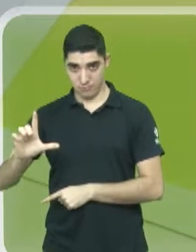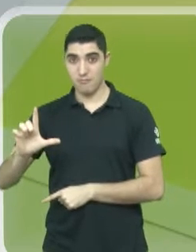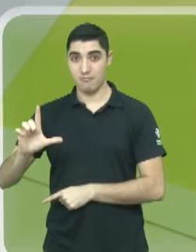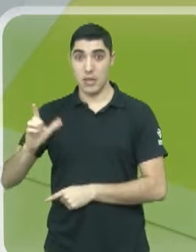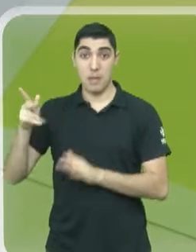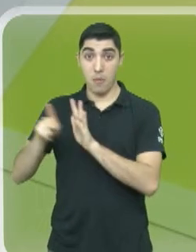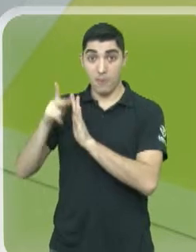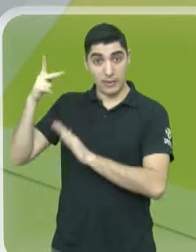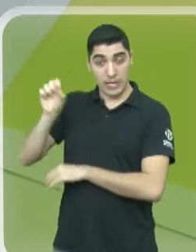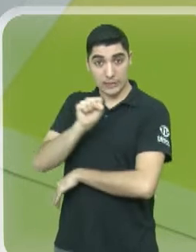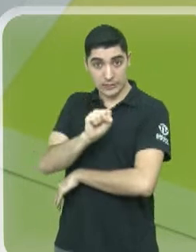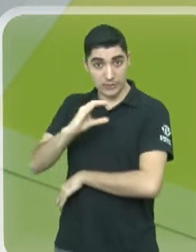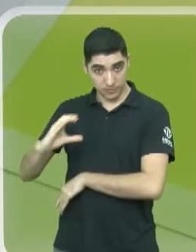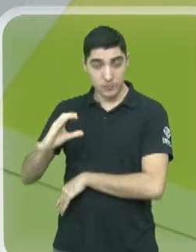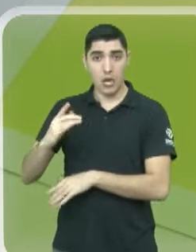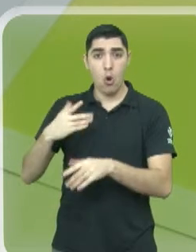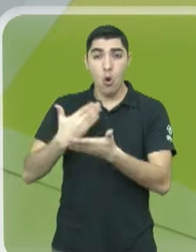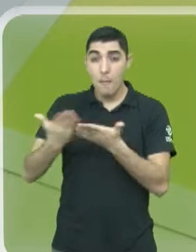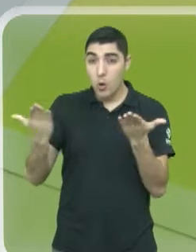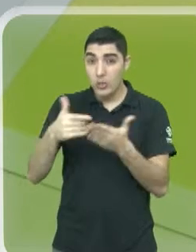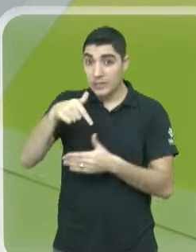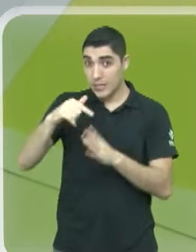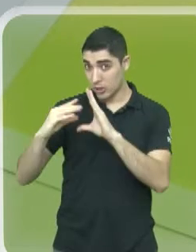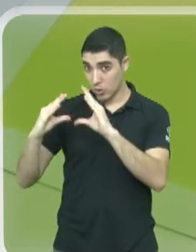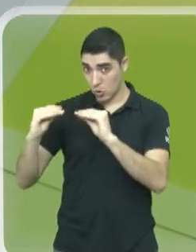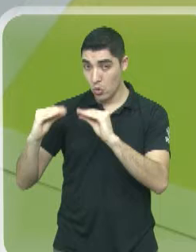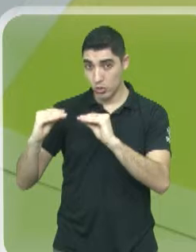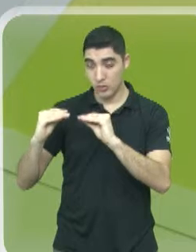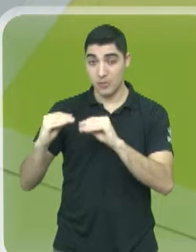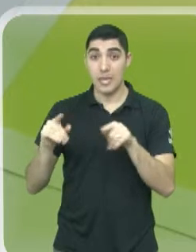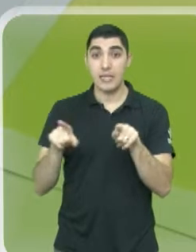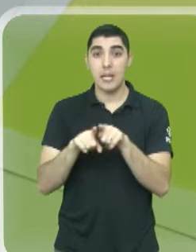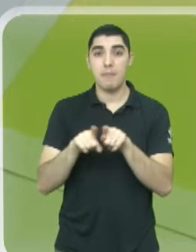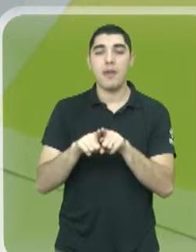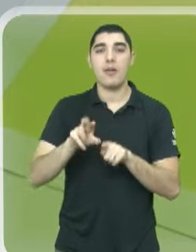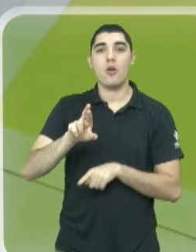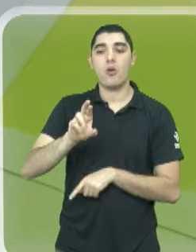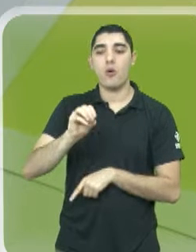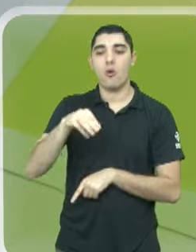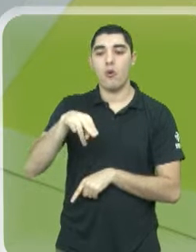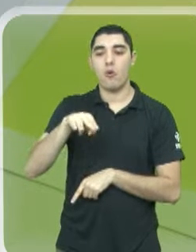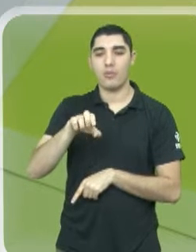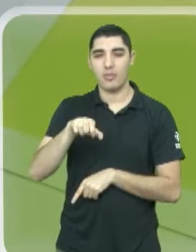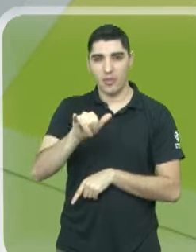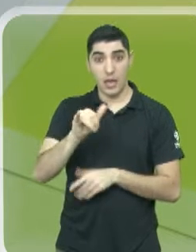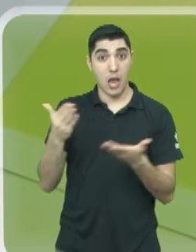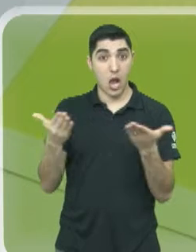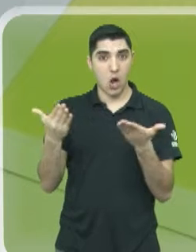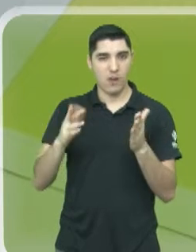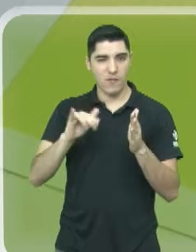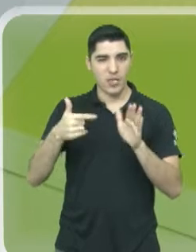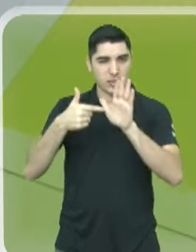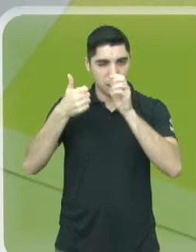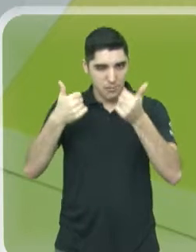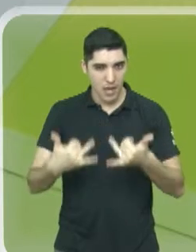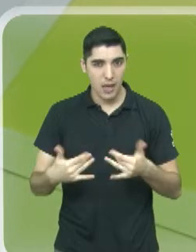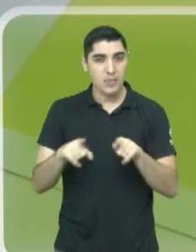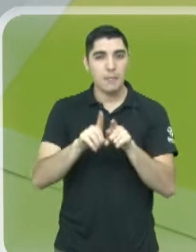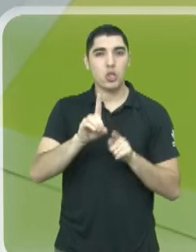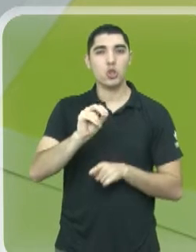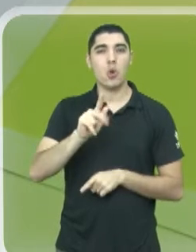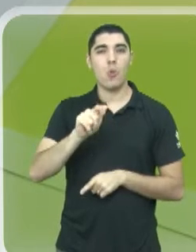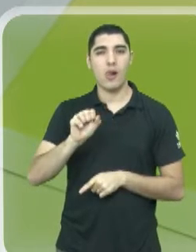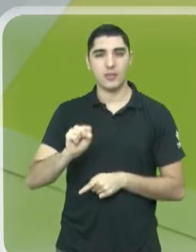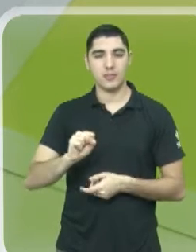partida começa às 19 horas e justamente o Ronei e também o Douglas Navas falam sobre o jogo de logo mais. Diz